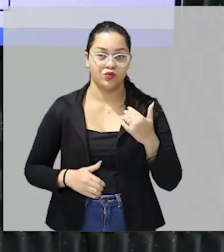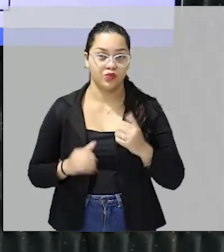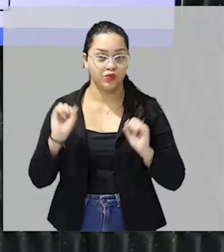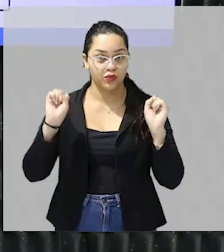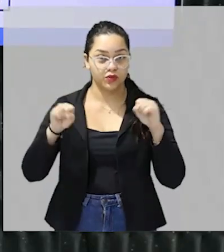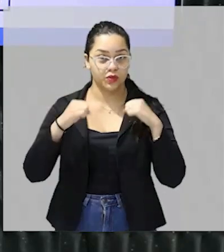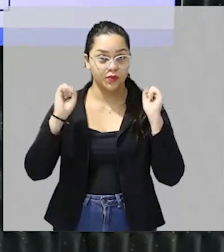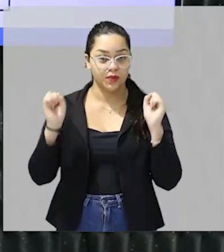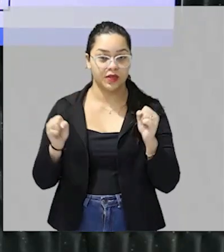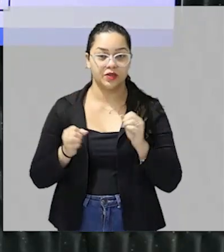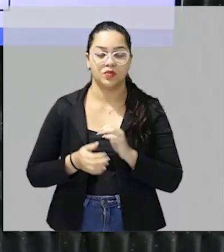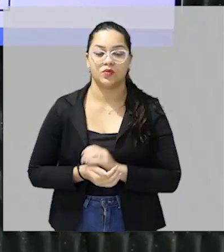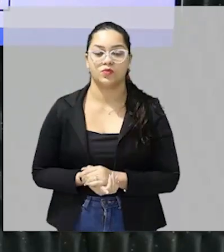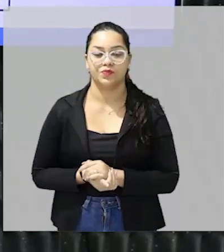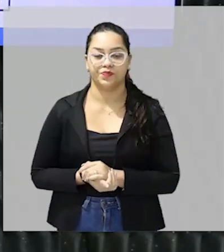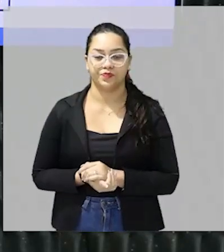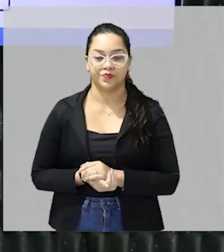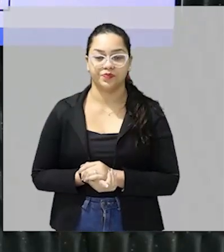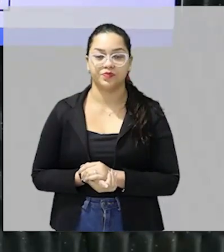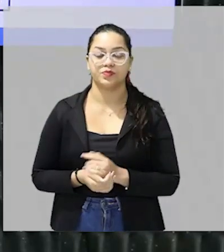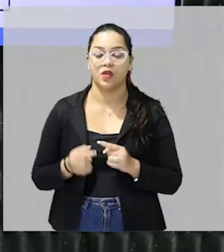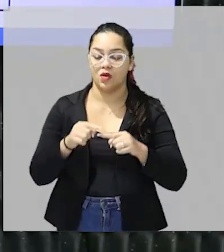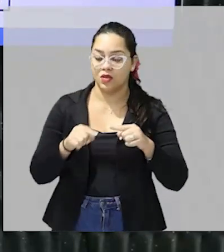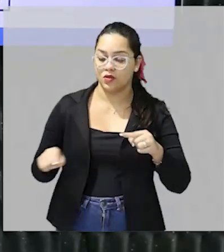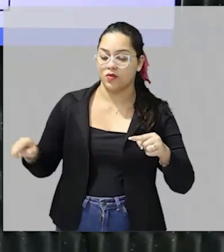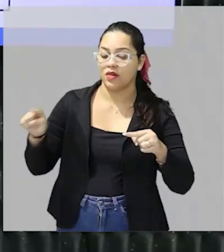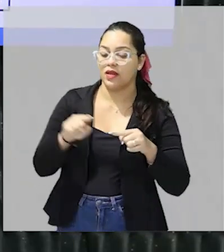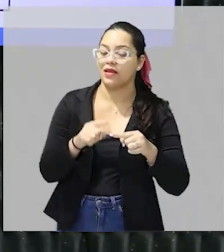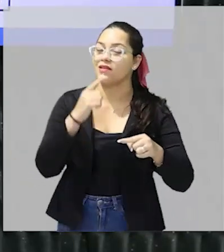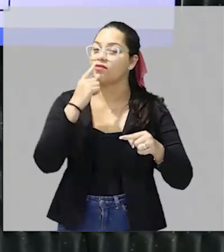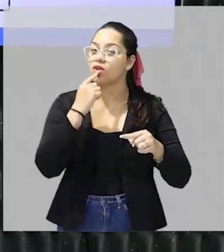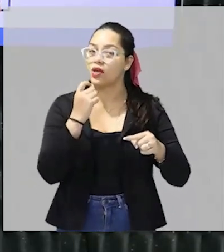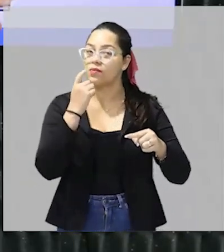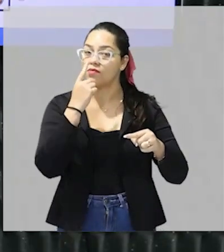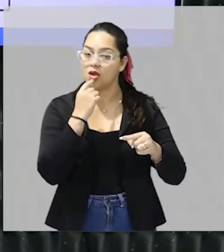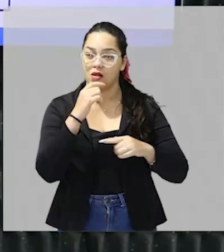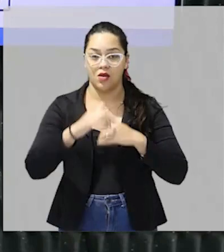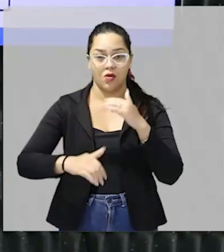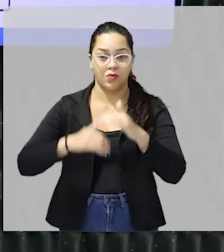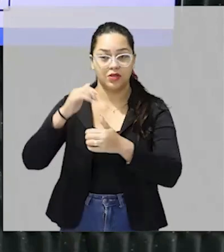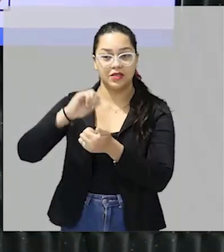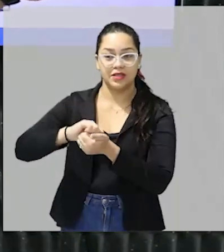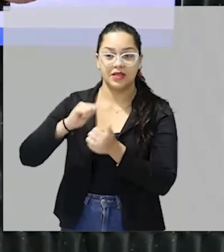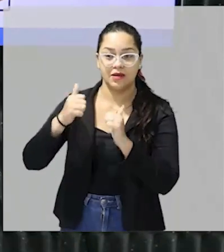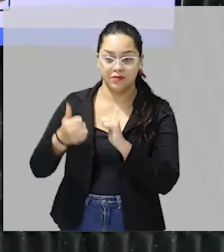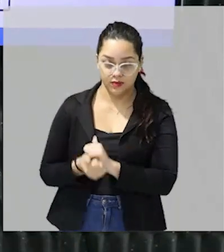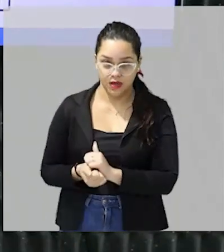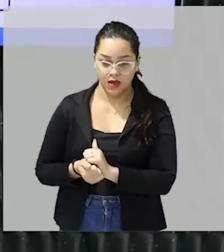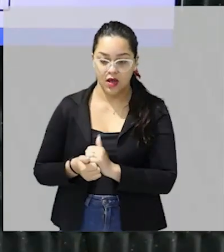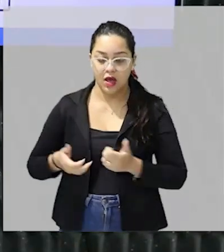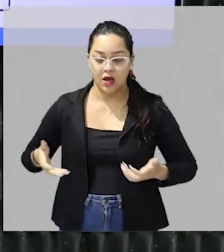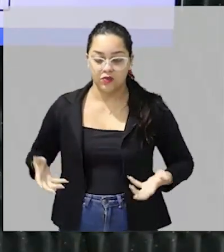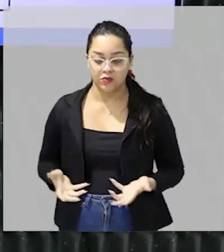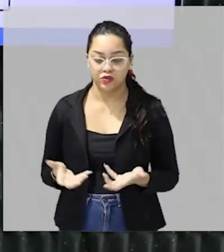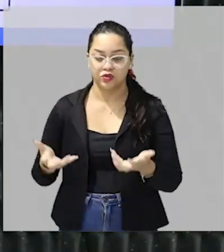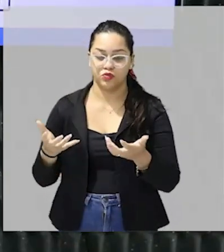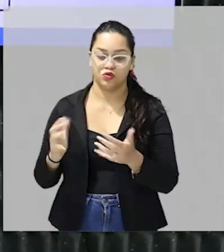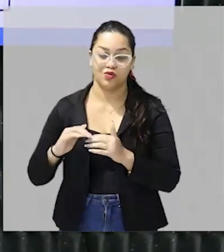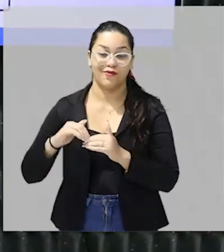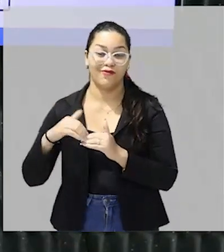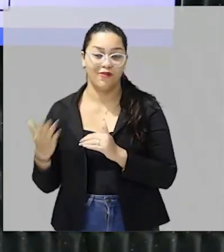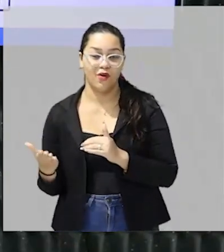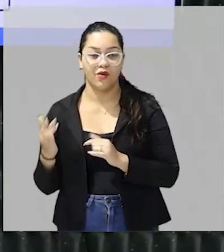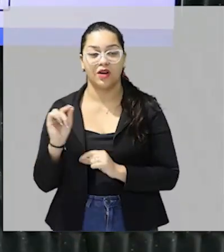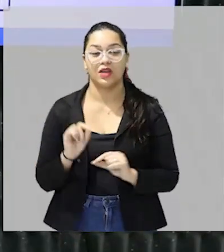do rendimento. Então vou circular essas expressões aqui, ó. É um processo de adaptação a estímulos externos, que